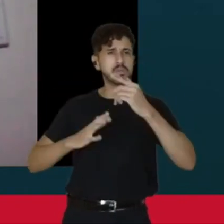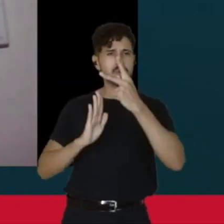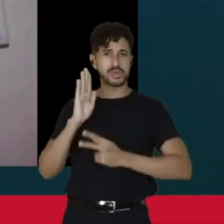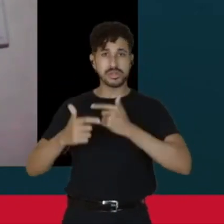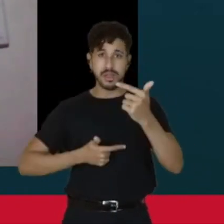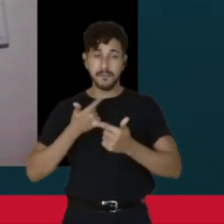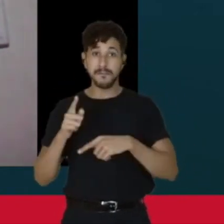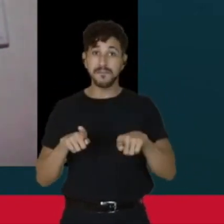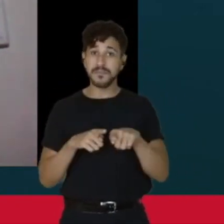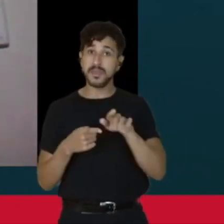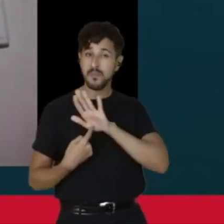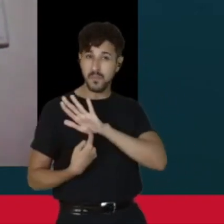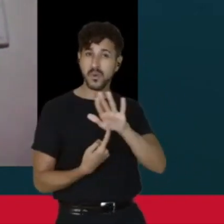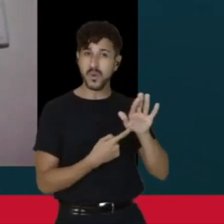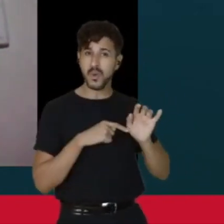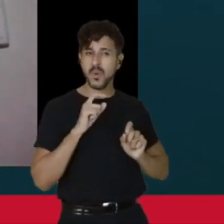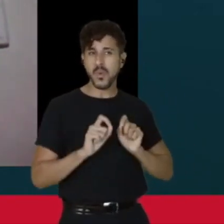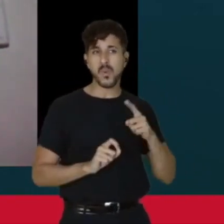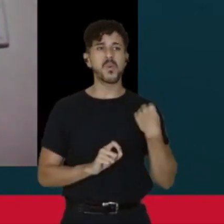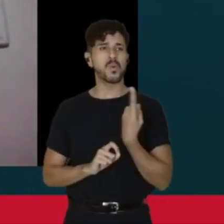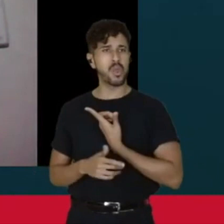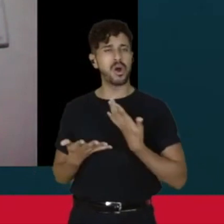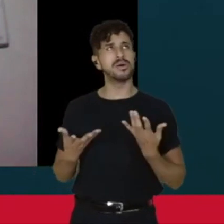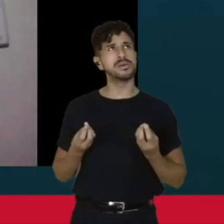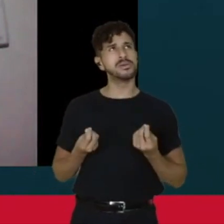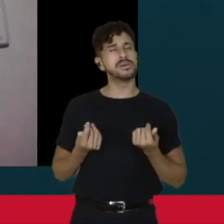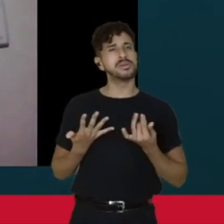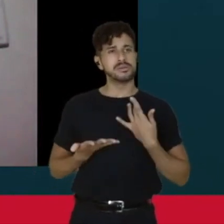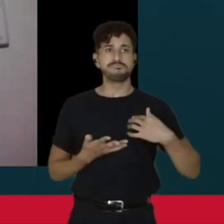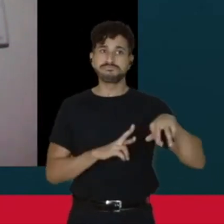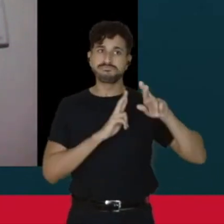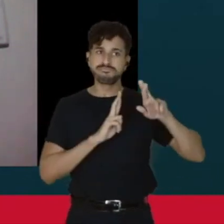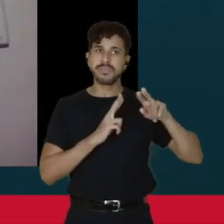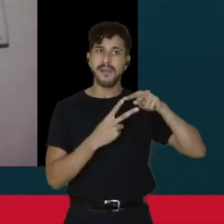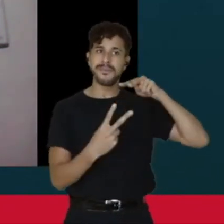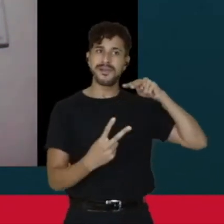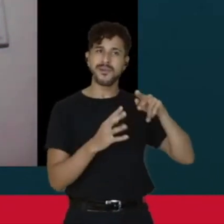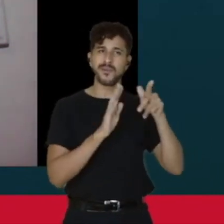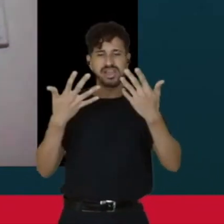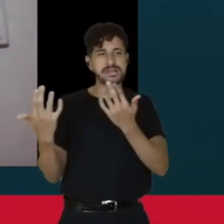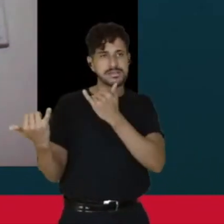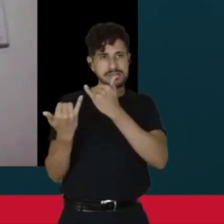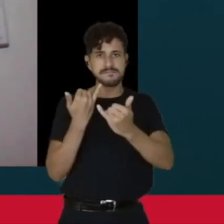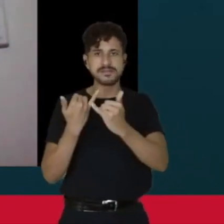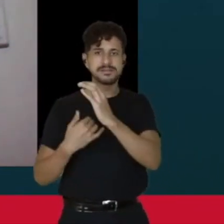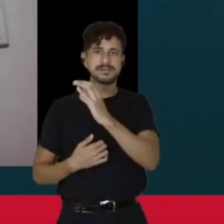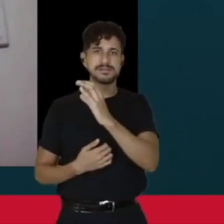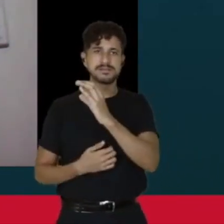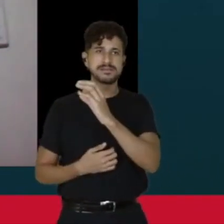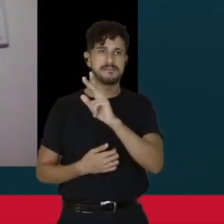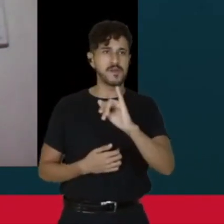e trouxe, né, o que a gente estava esperando do ponto de vista de responsabilização. Quer dizer, a gente não